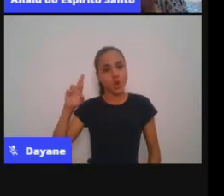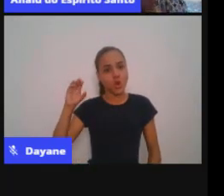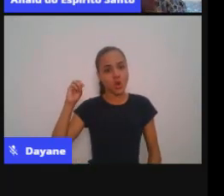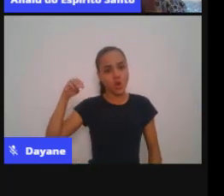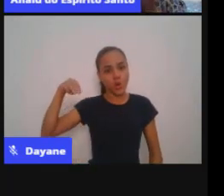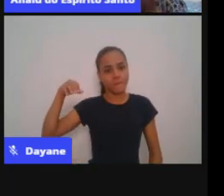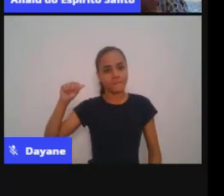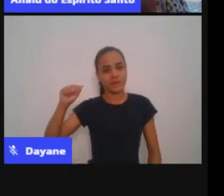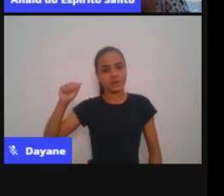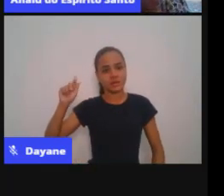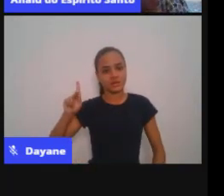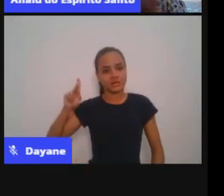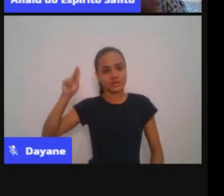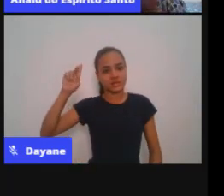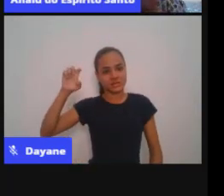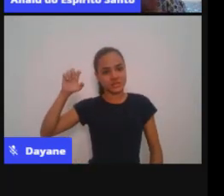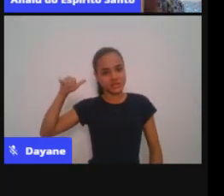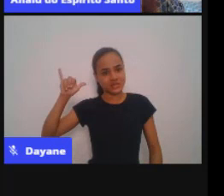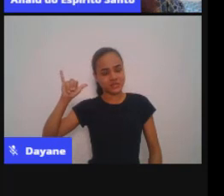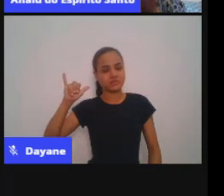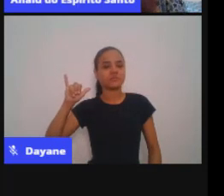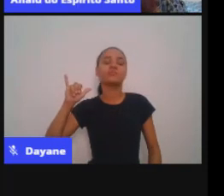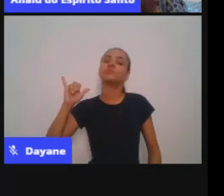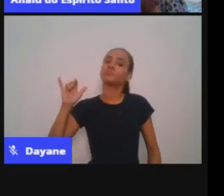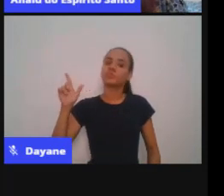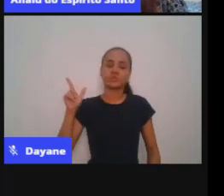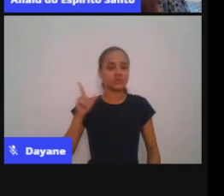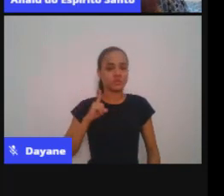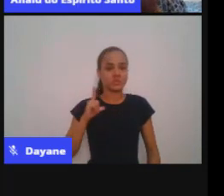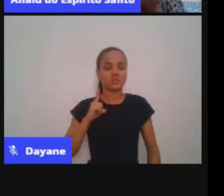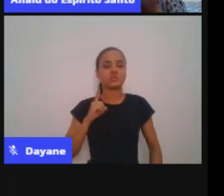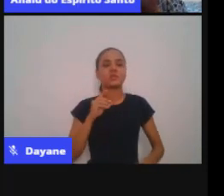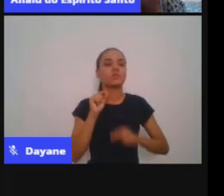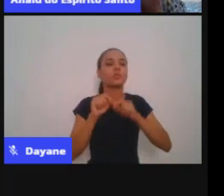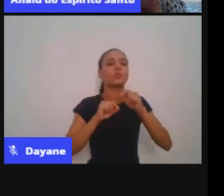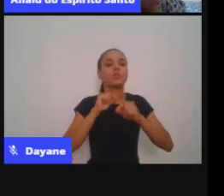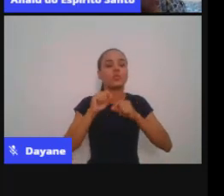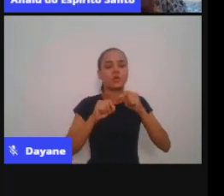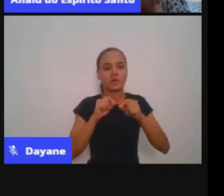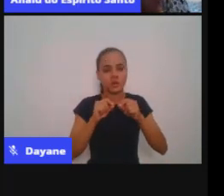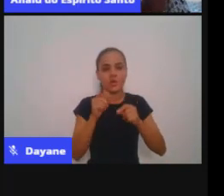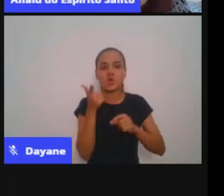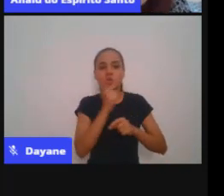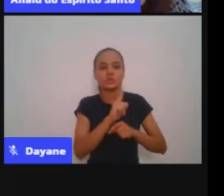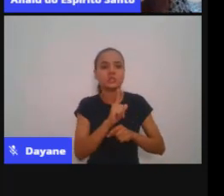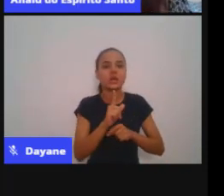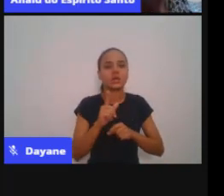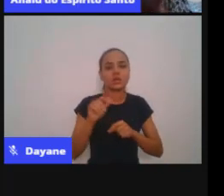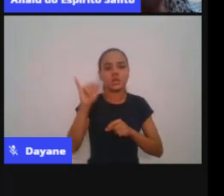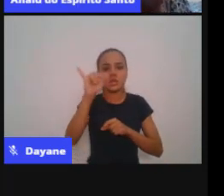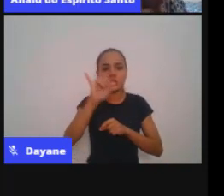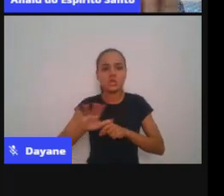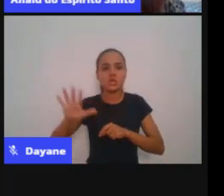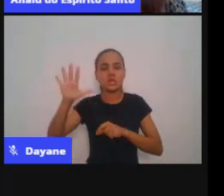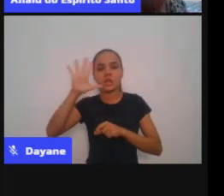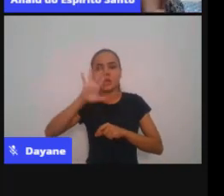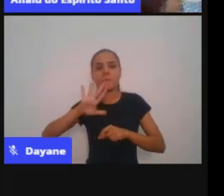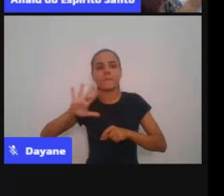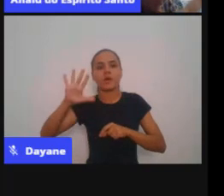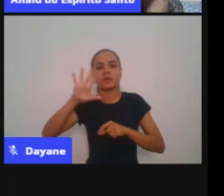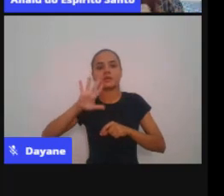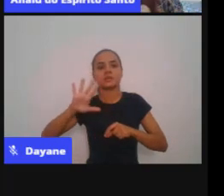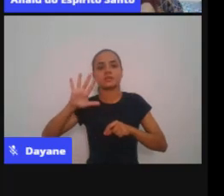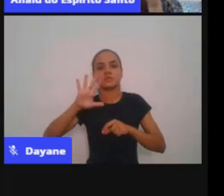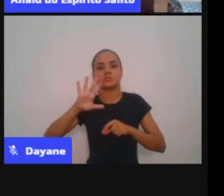efeito visual que consiste em colocar uma imagem sobre uma outra por meio do anulamento de uma cor padrão. Que essa